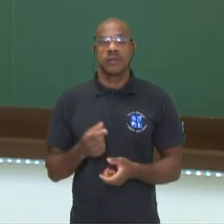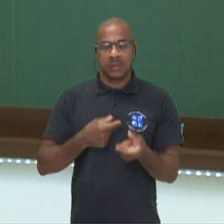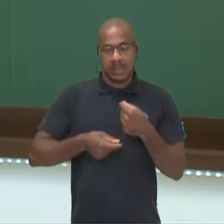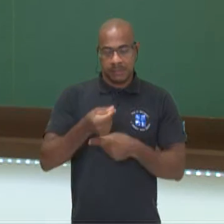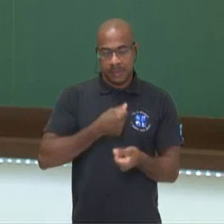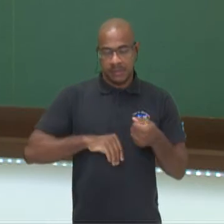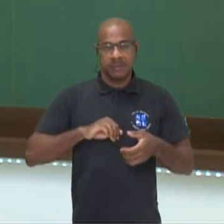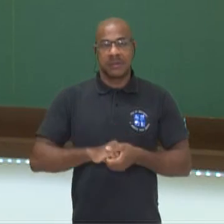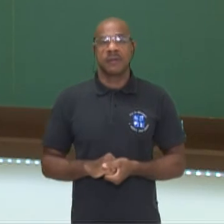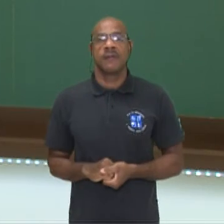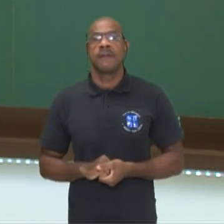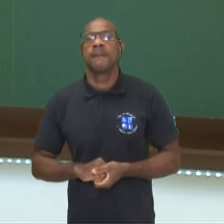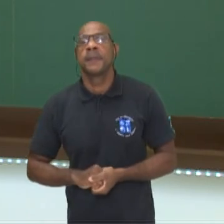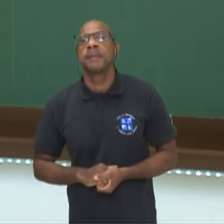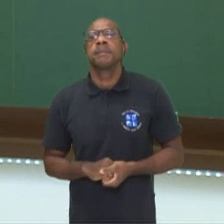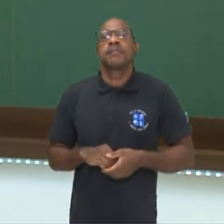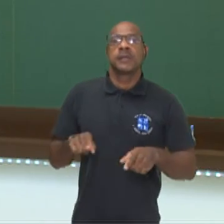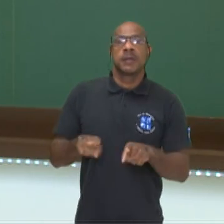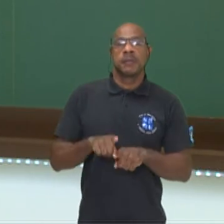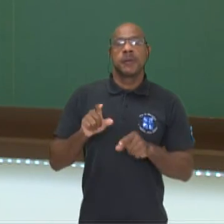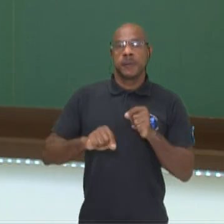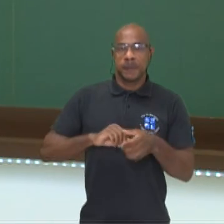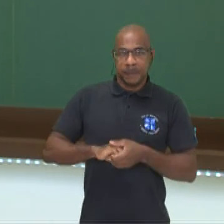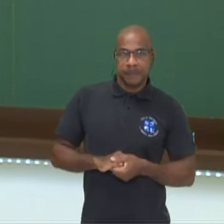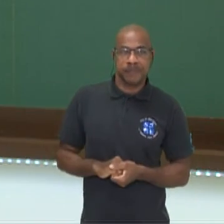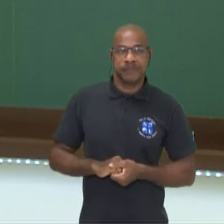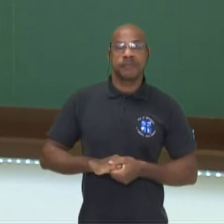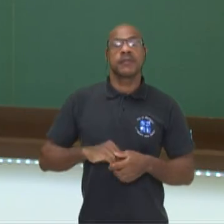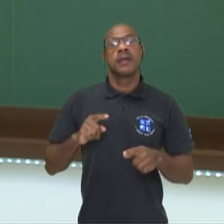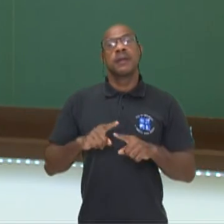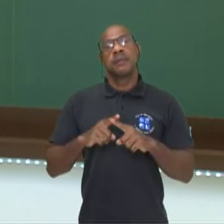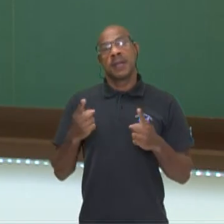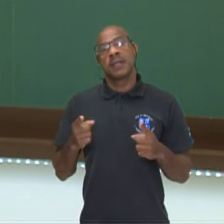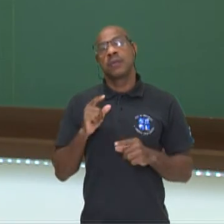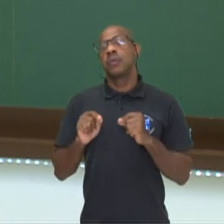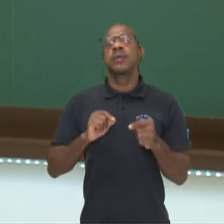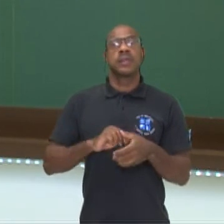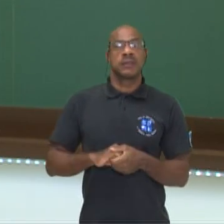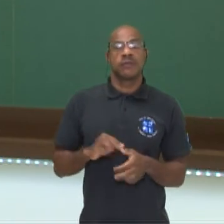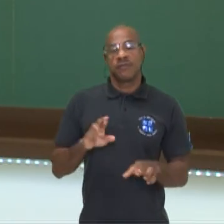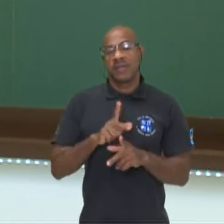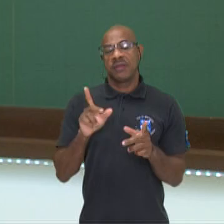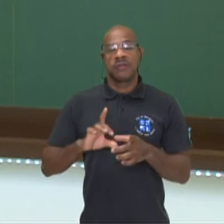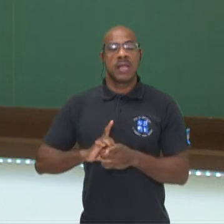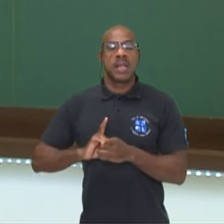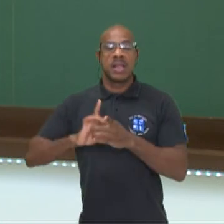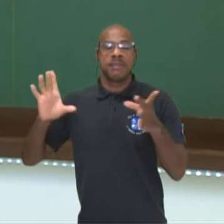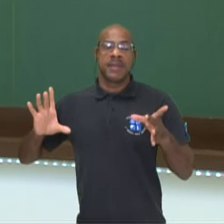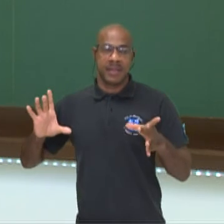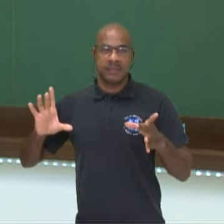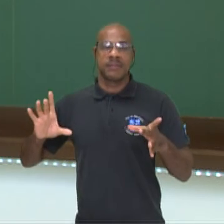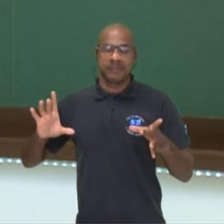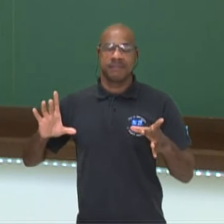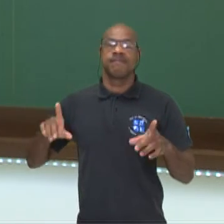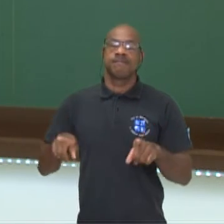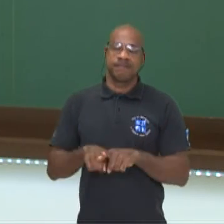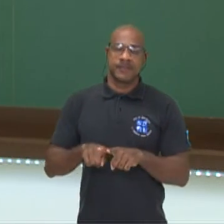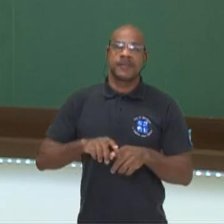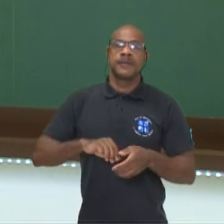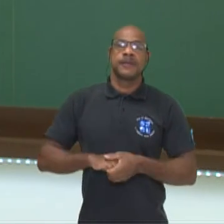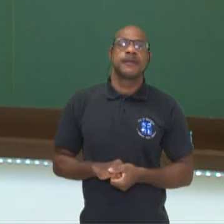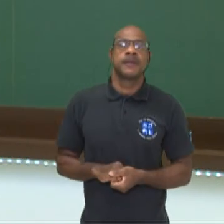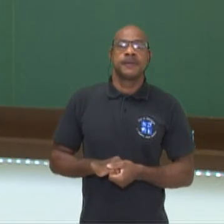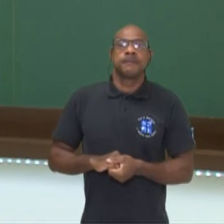Então, o estado do bem-estar social é um estado, sim, capitalista, mas que, diferente do liberalismo, tem concepções de maximização do Estado de um